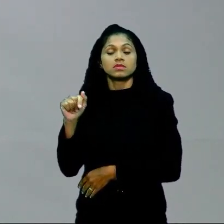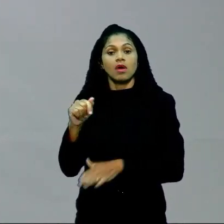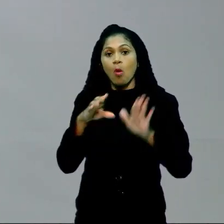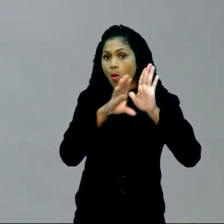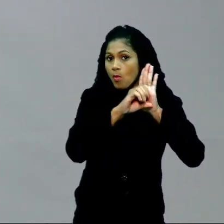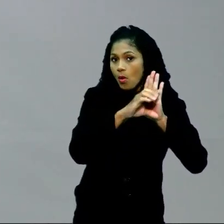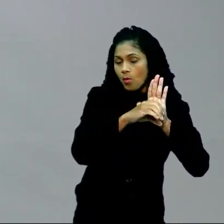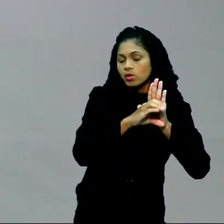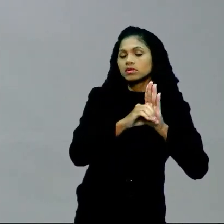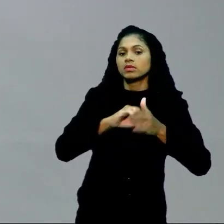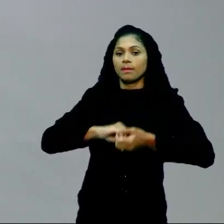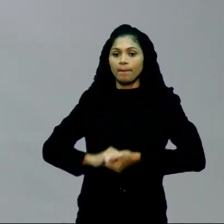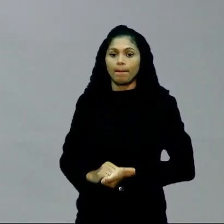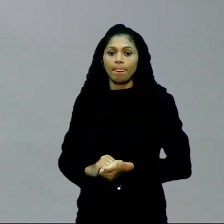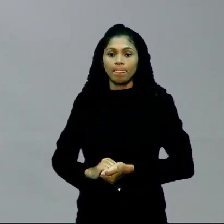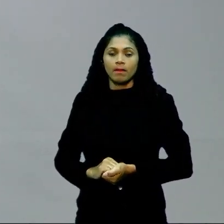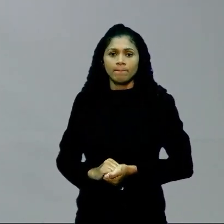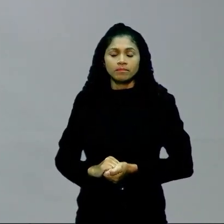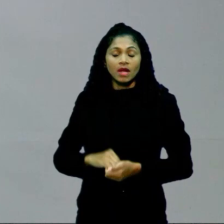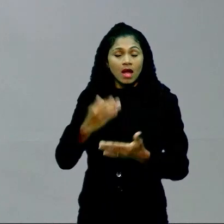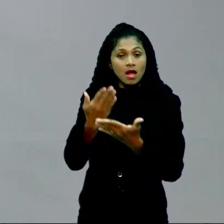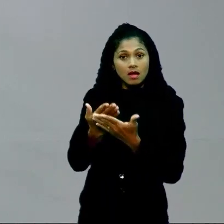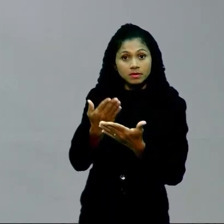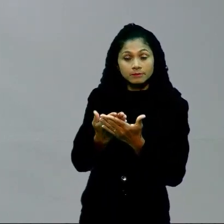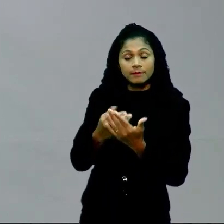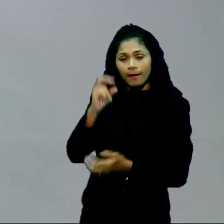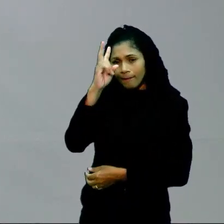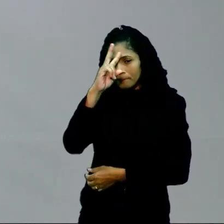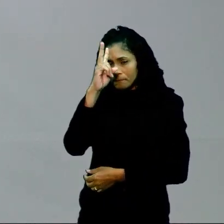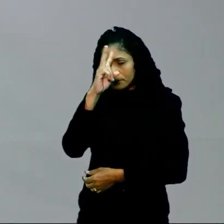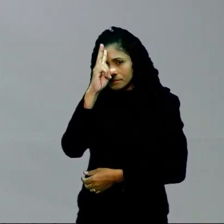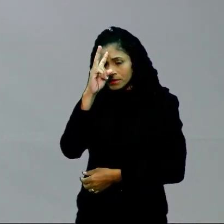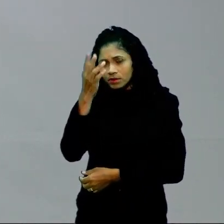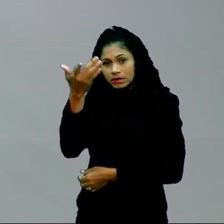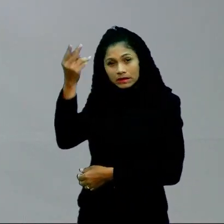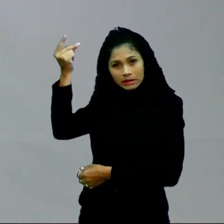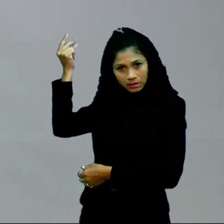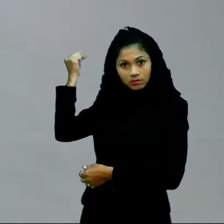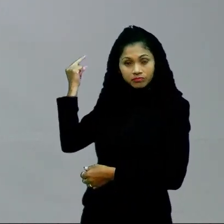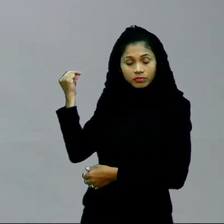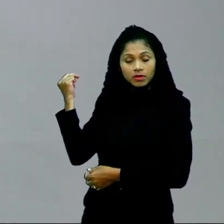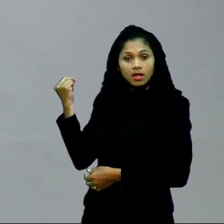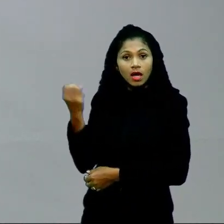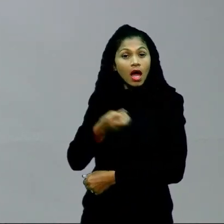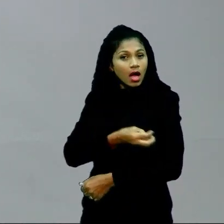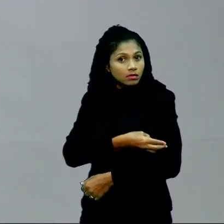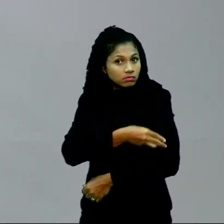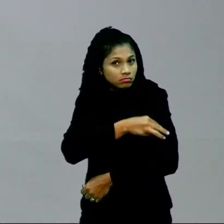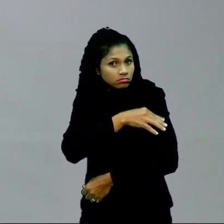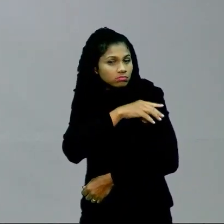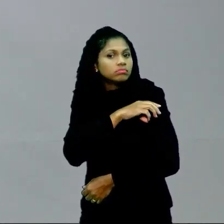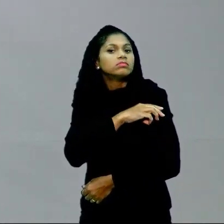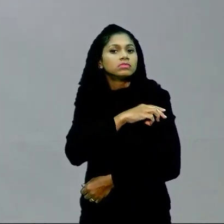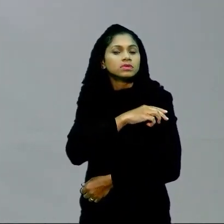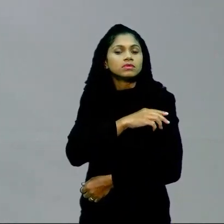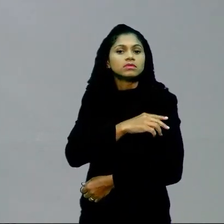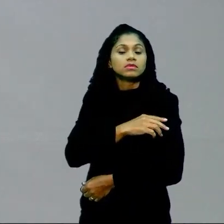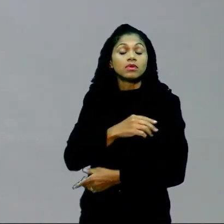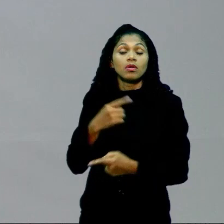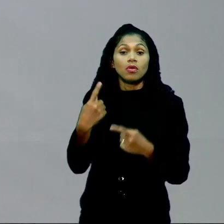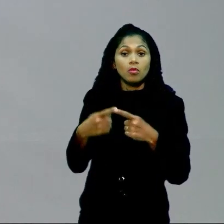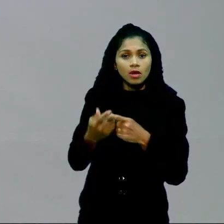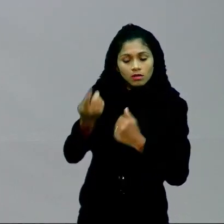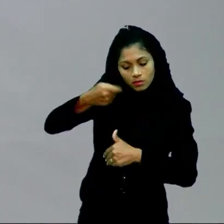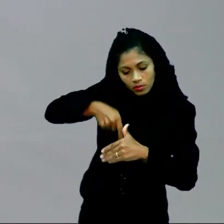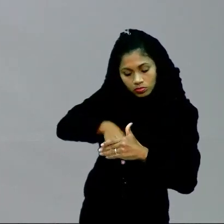aquelas aulas que foi dada lá no ensino fundamental. Porém, elas foram aprofundadas, tudo bem? Elas foram